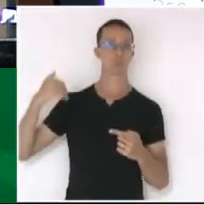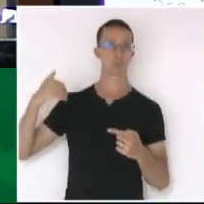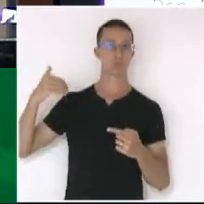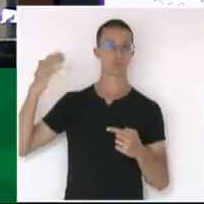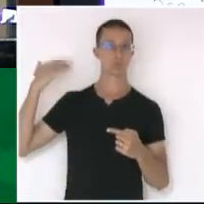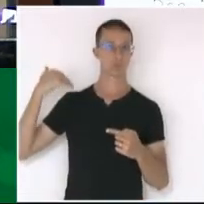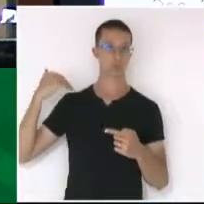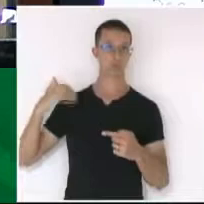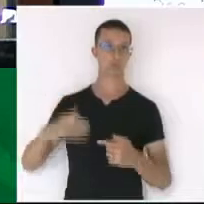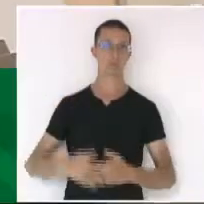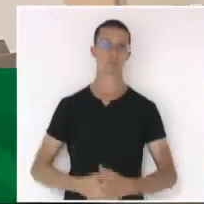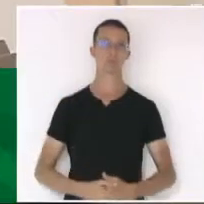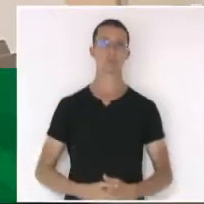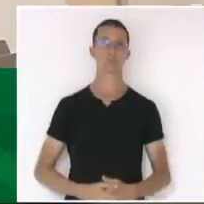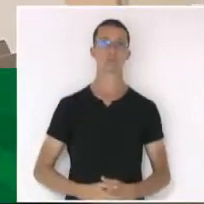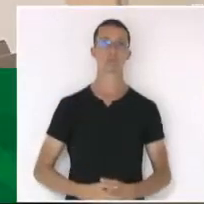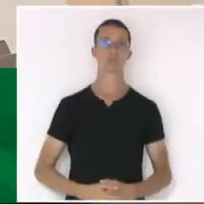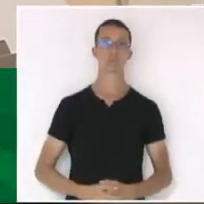sessões